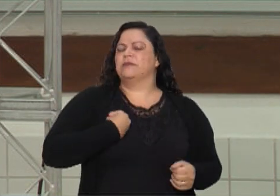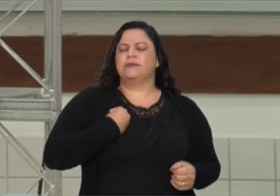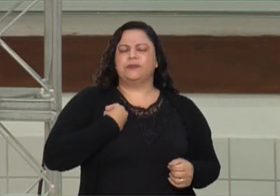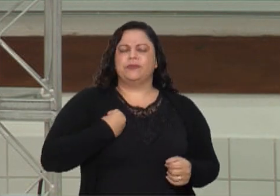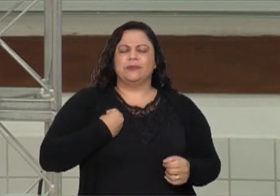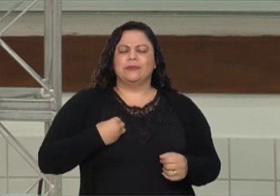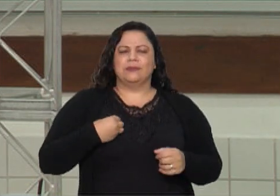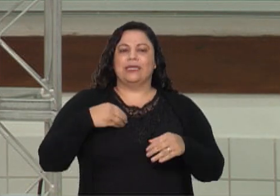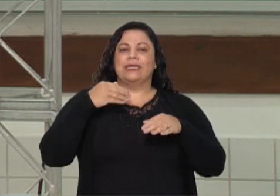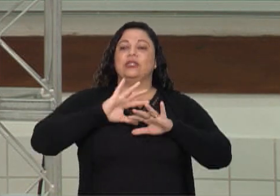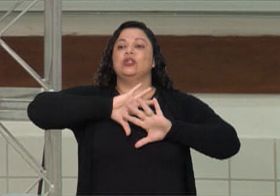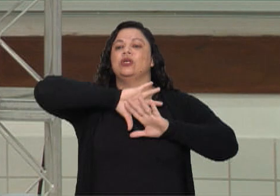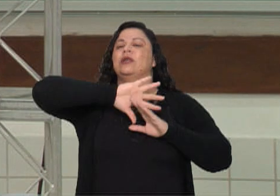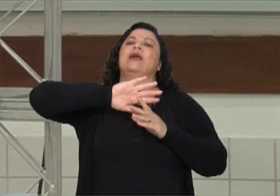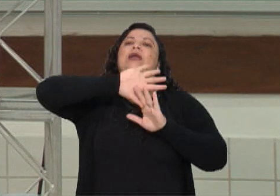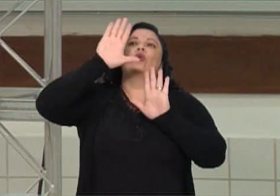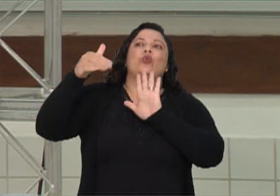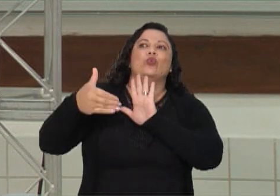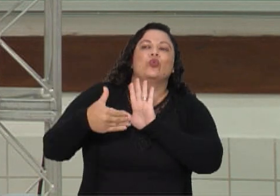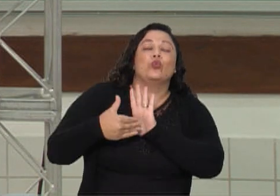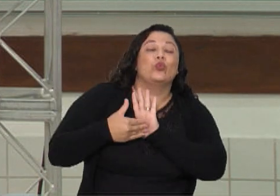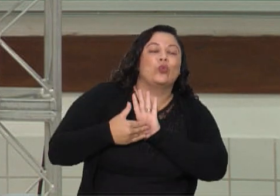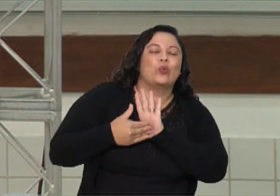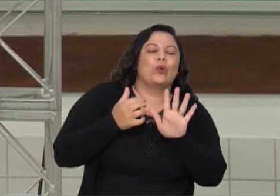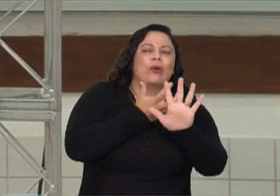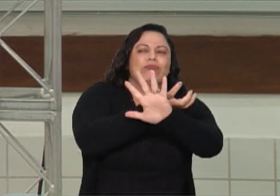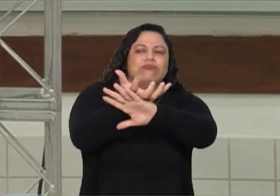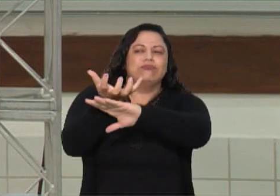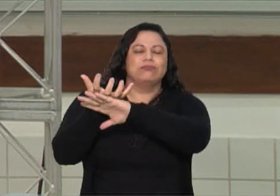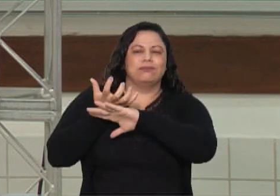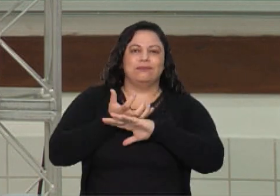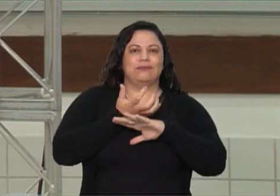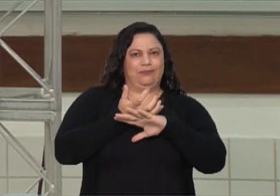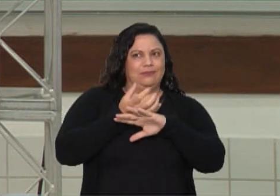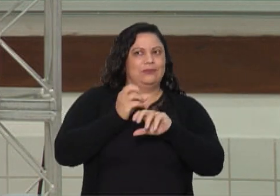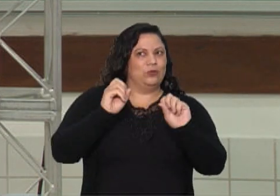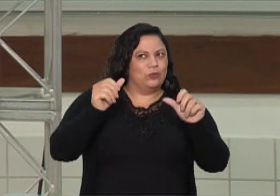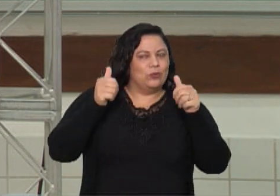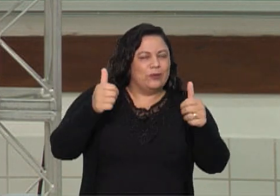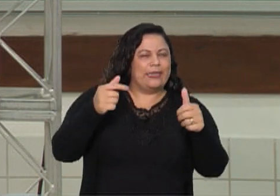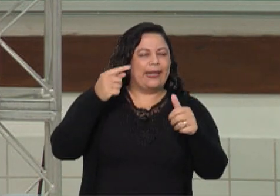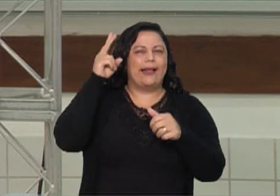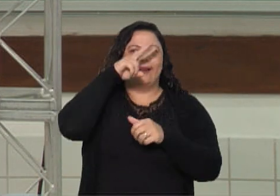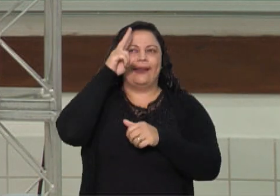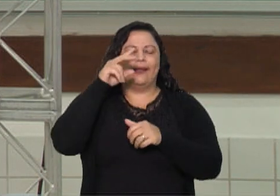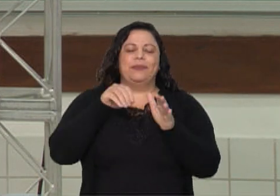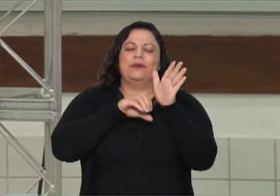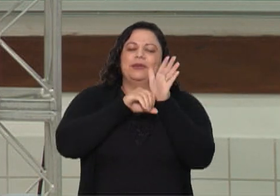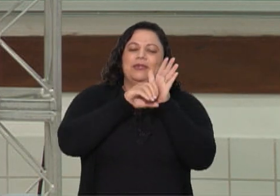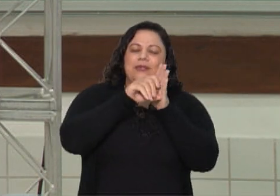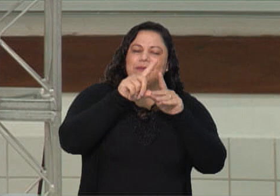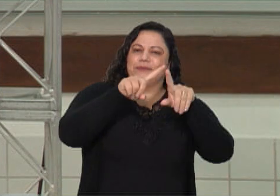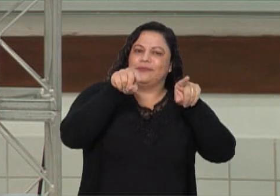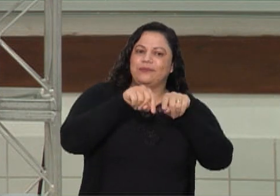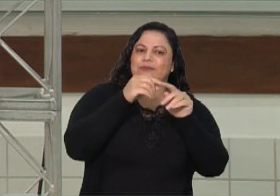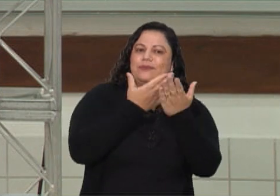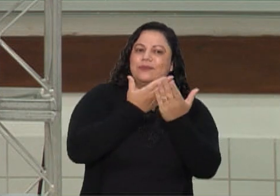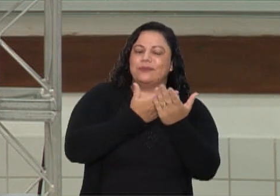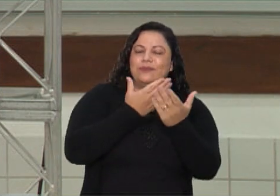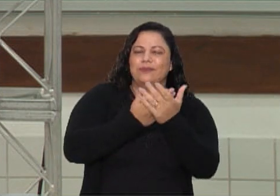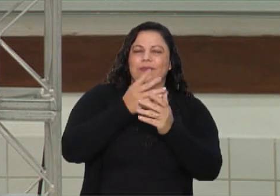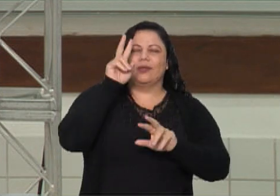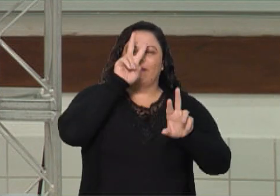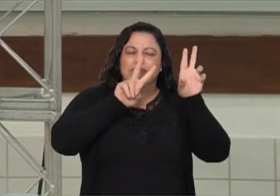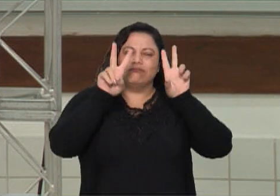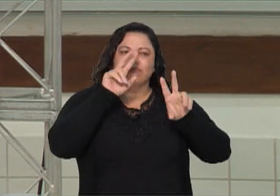hein? Olha só, lembre-se também de entrar lá no Classroom, hein? Fazer as atividades, estudar, rever as aulas, ok? Que está